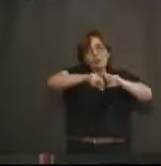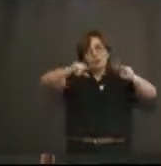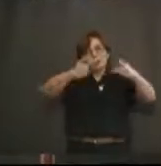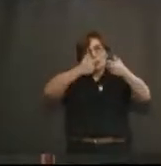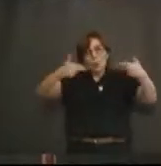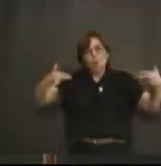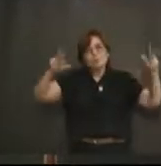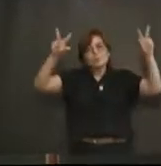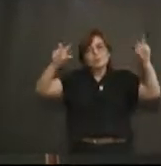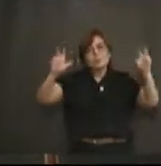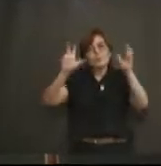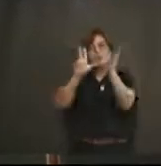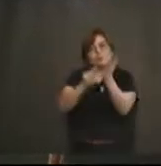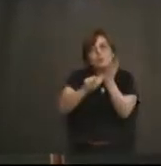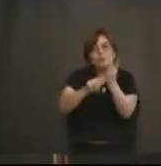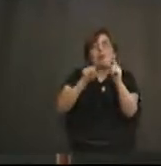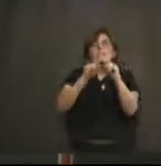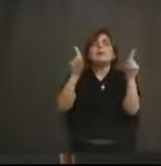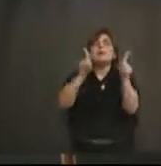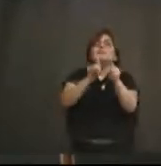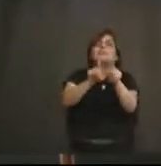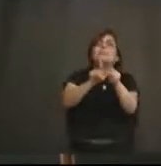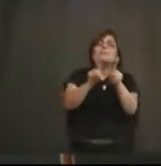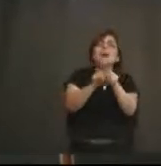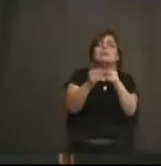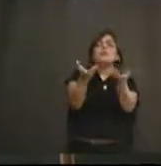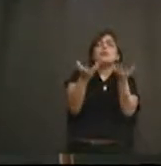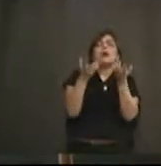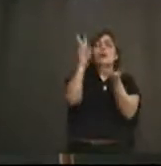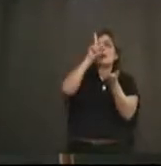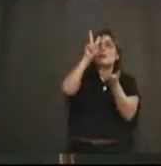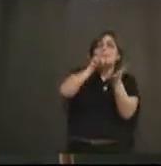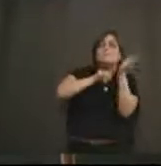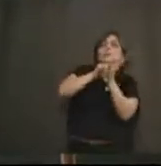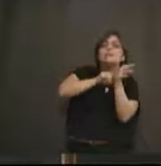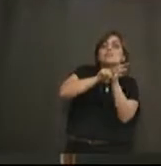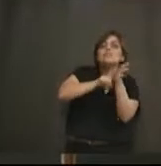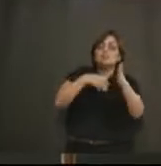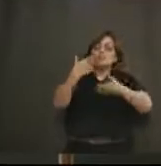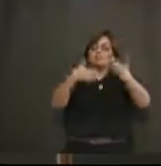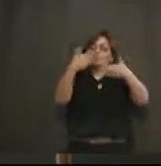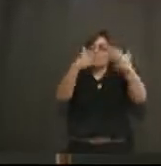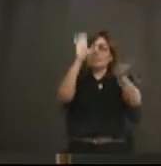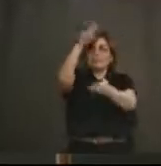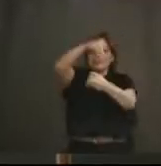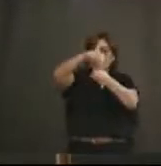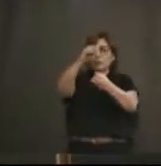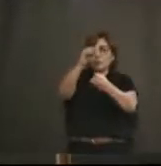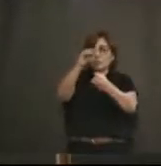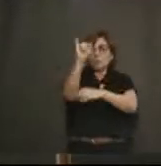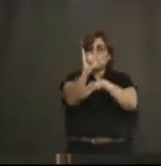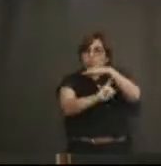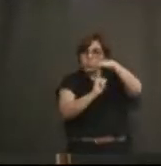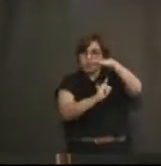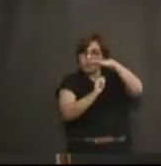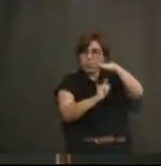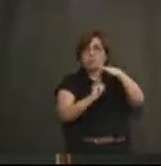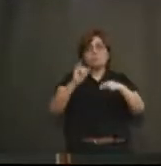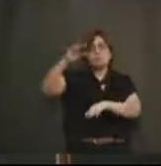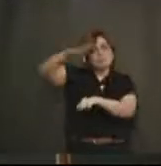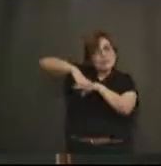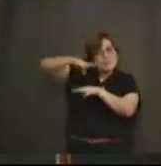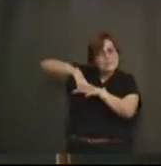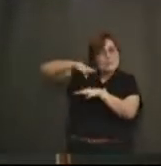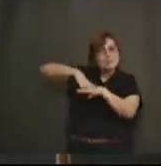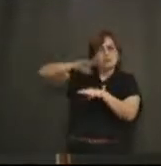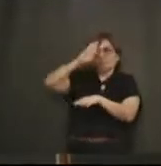quero enfatizar um novo aspecto, que é também a pesquisa que é desenvolvida nessa instituição, pesquisa matemática de primeira linha.